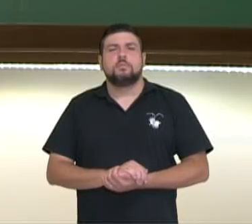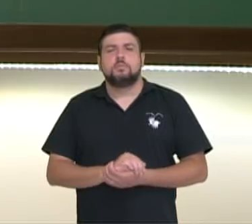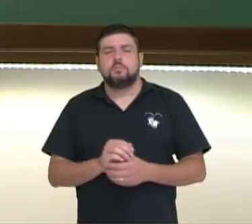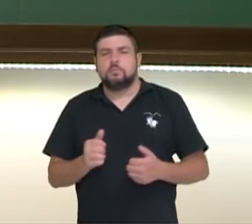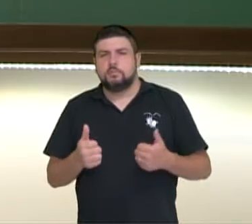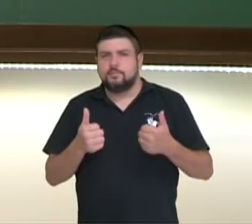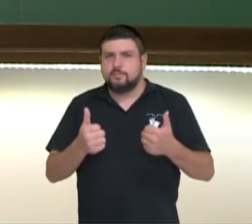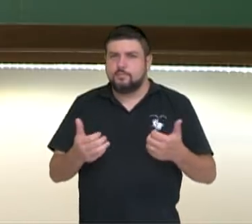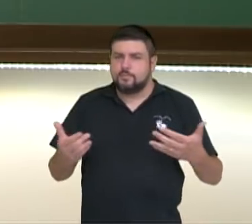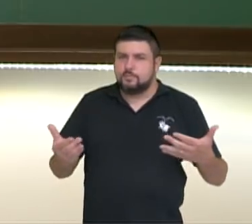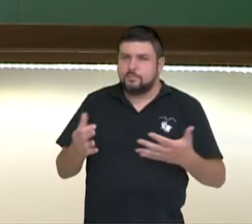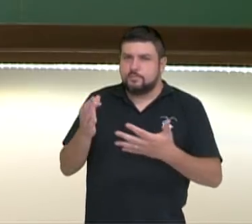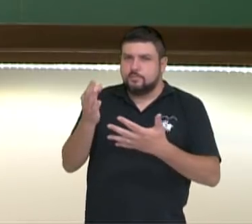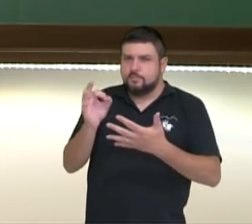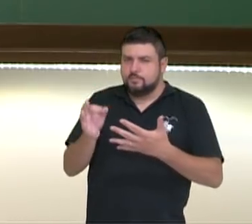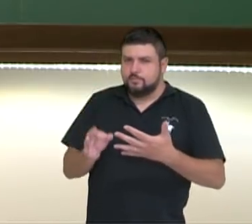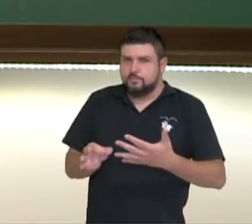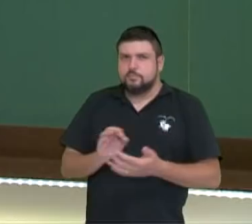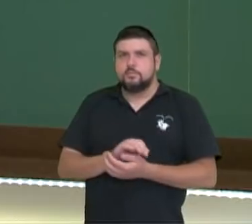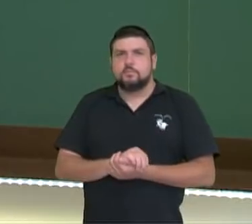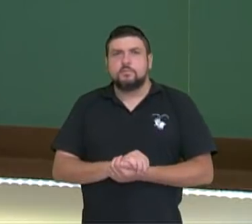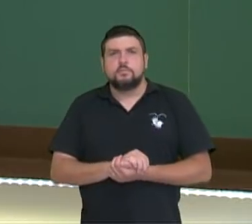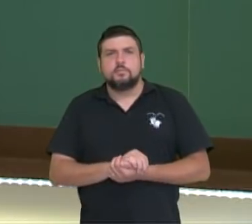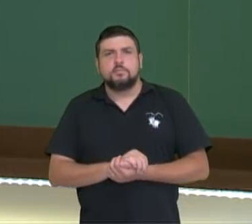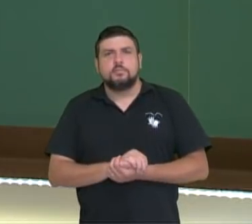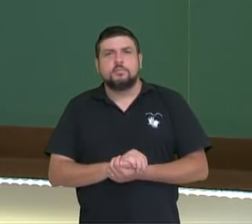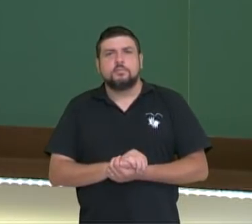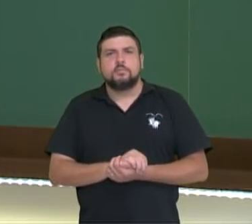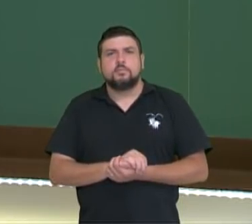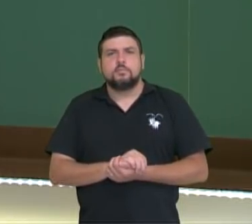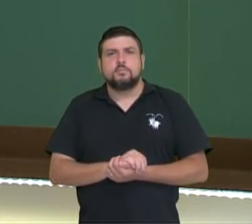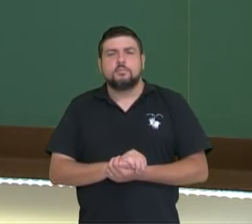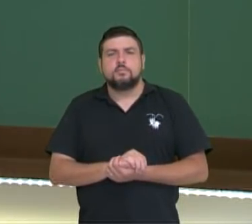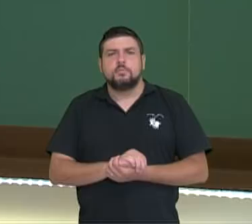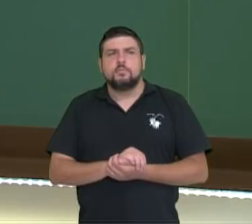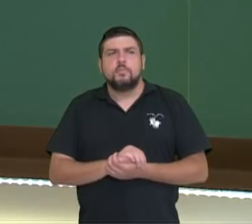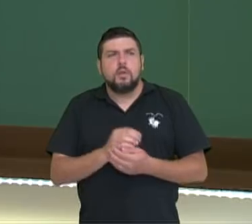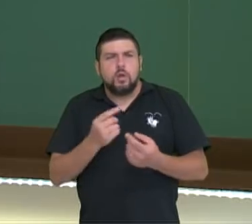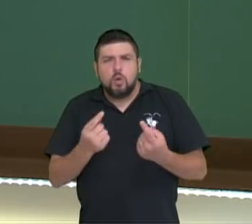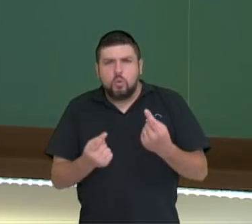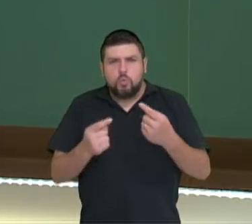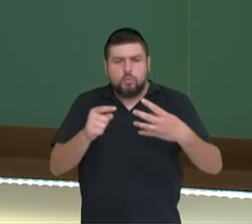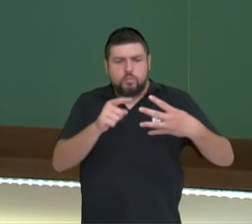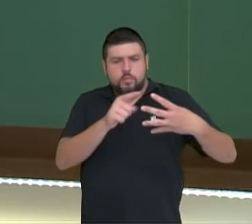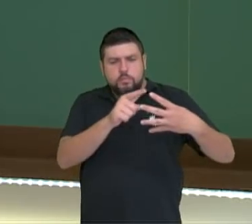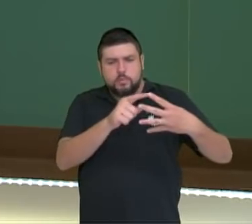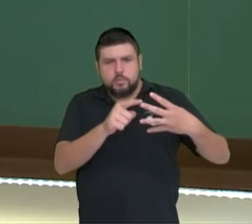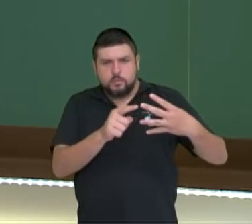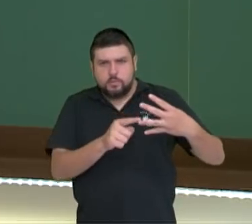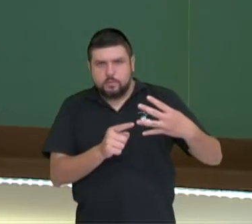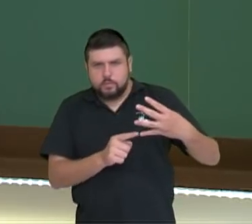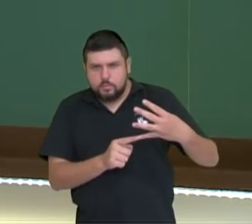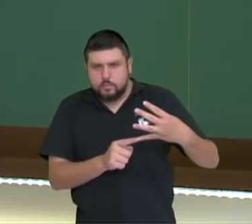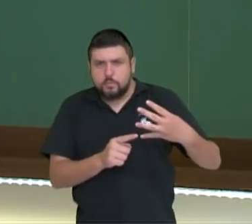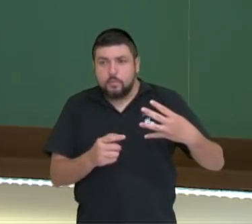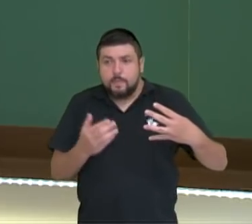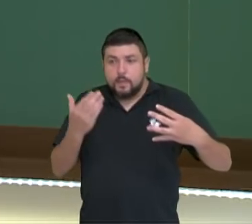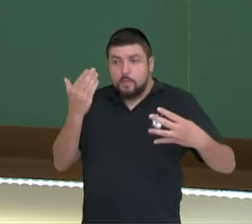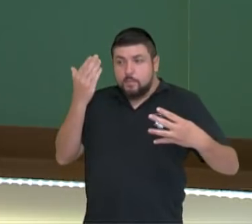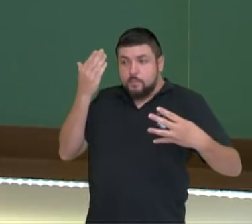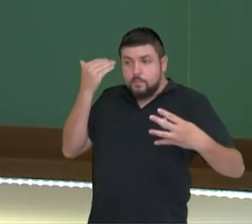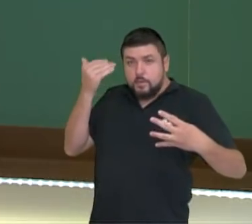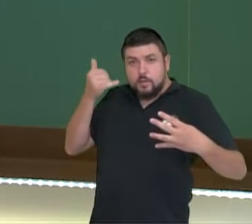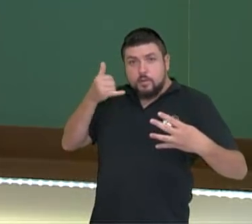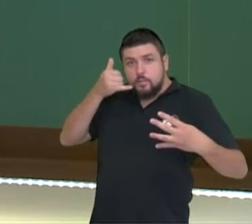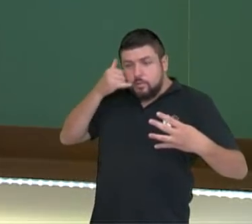Corrigindo então o nosso exercício, então vamos lá. Qual dessas funções aqui que nós temos nas alternativas